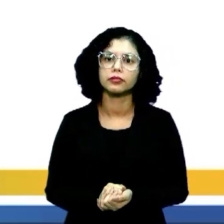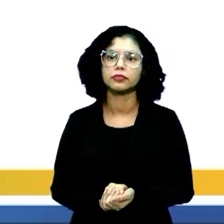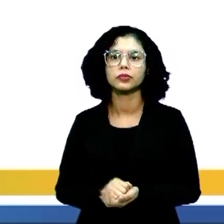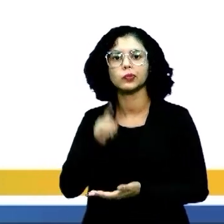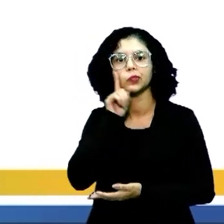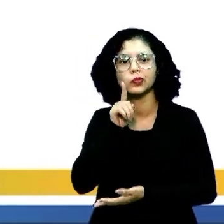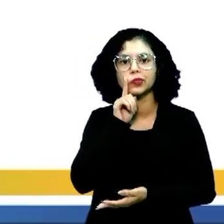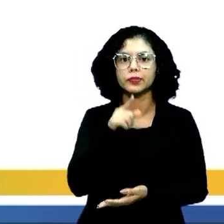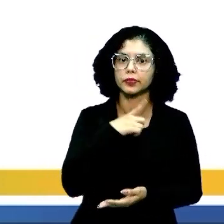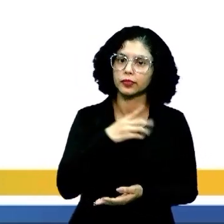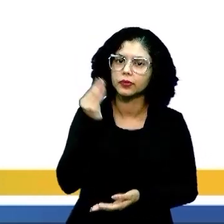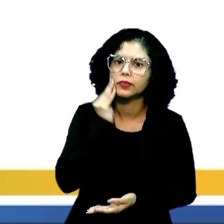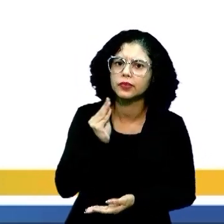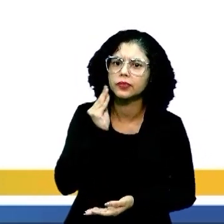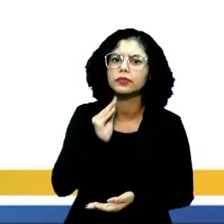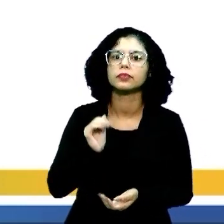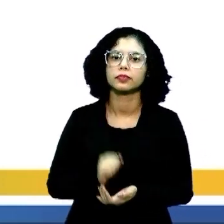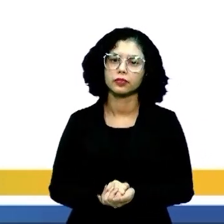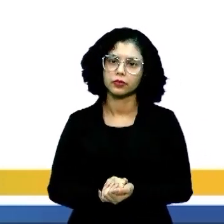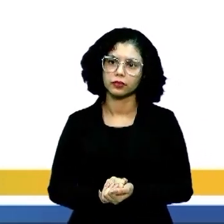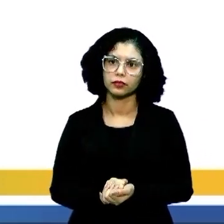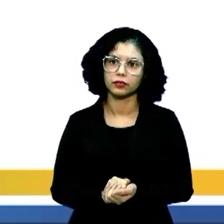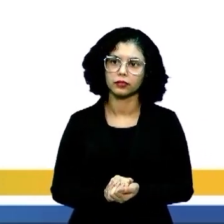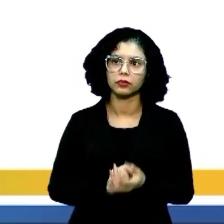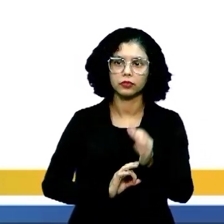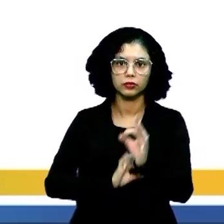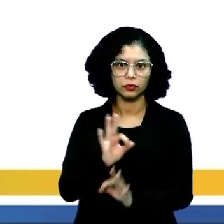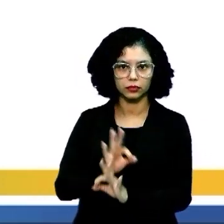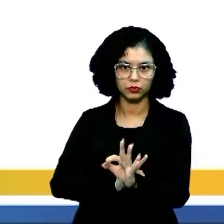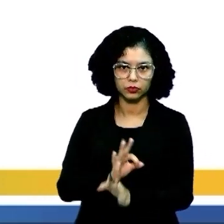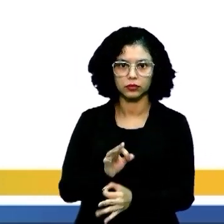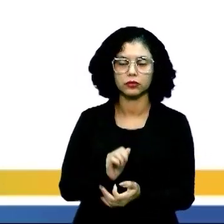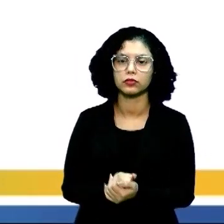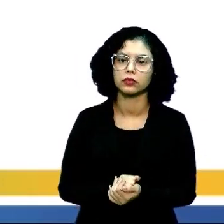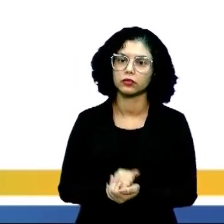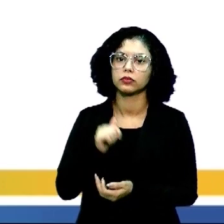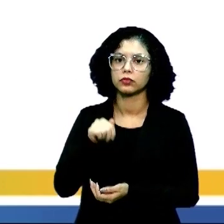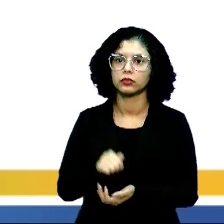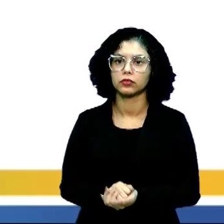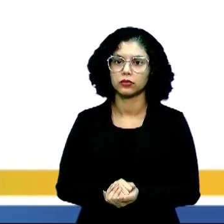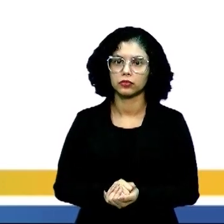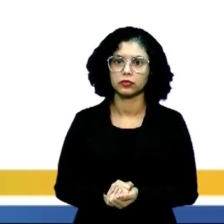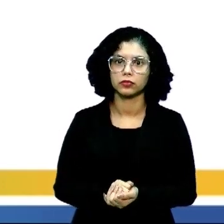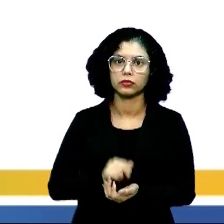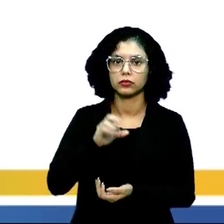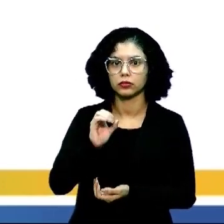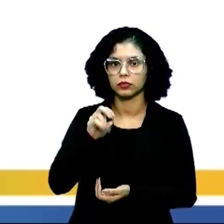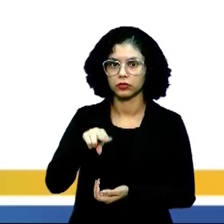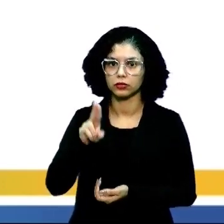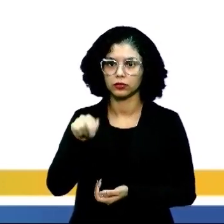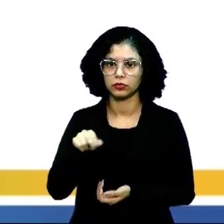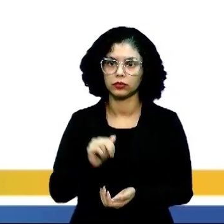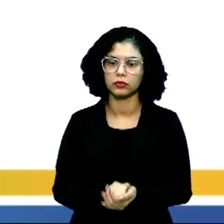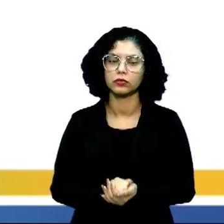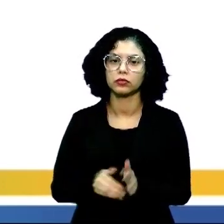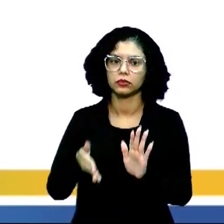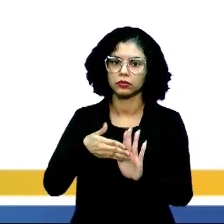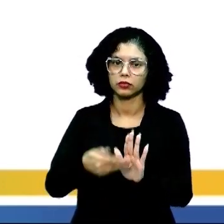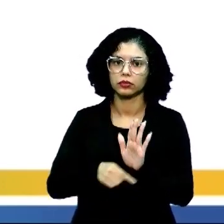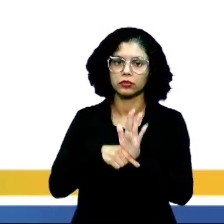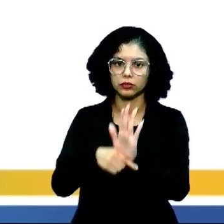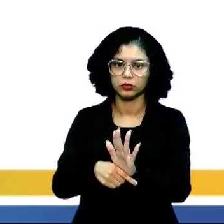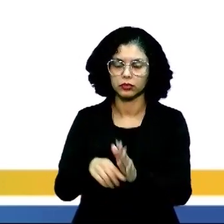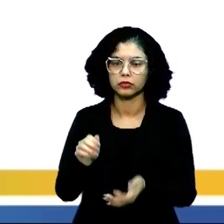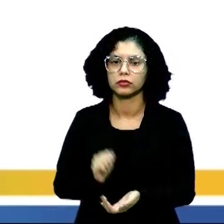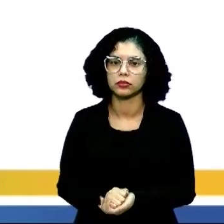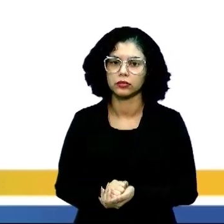Estados Unidos tentavam, por meio da Organização das Nações Unidas, a ONU, provar que o governo